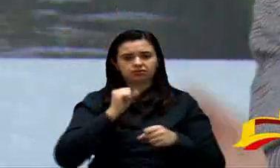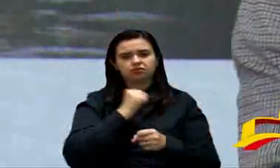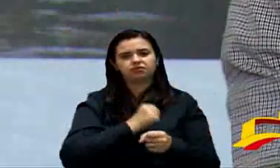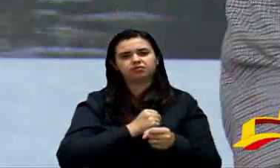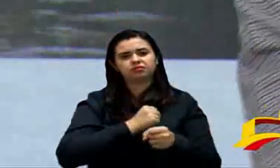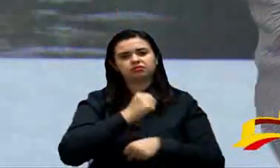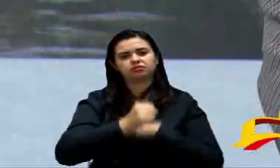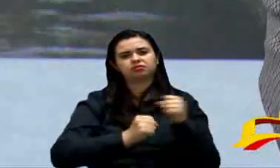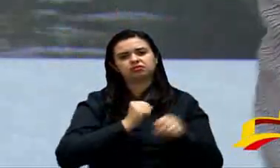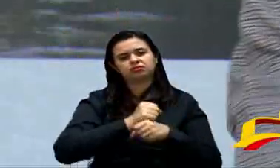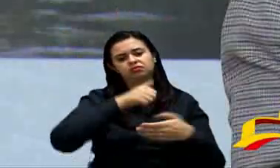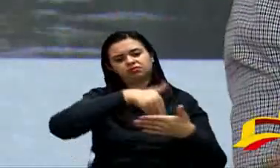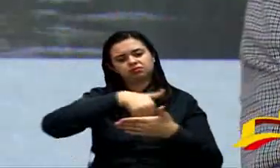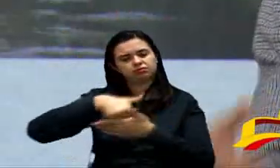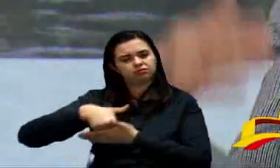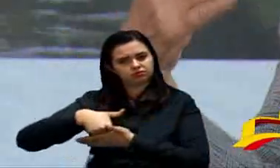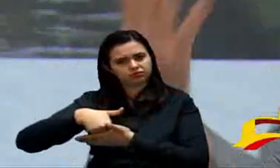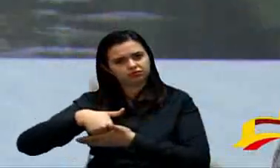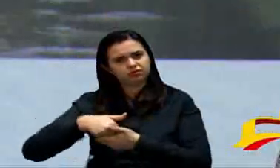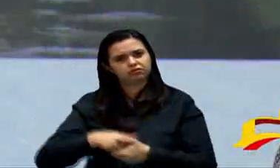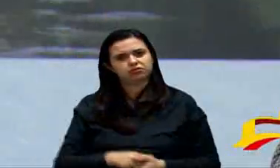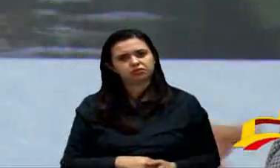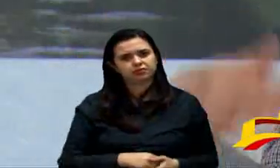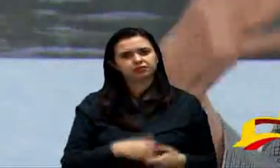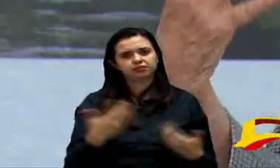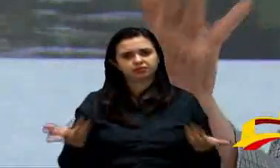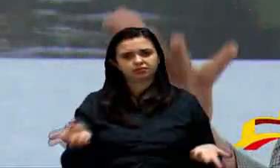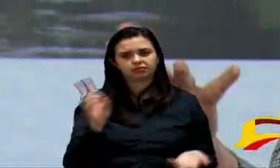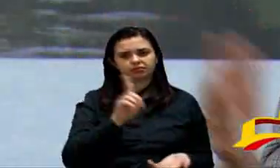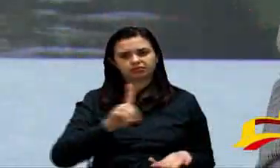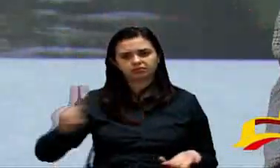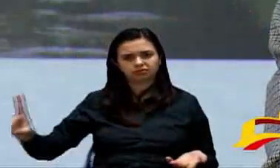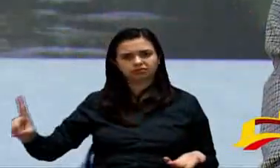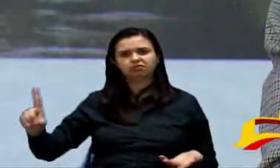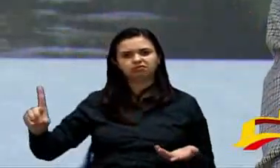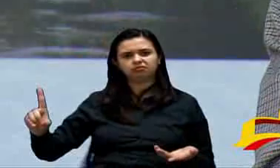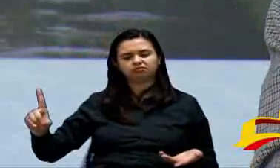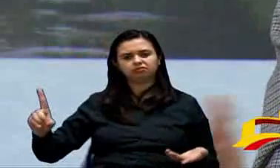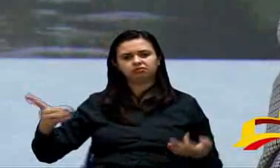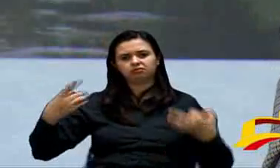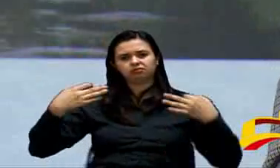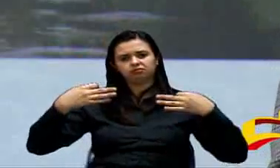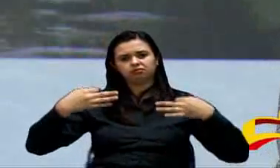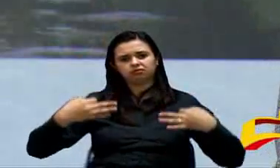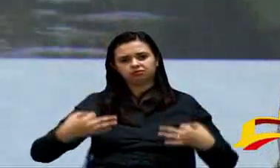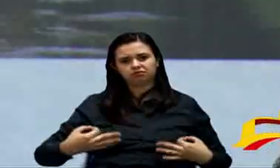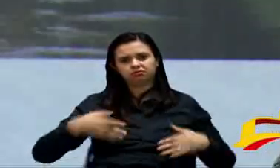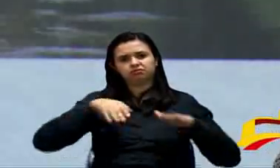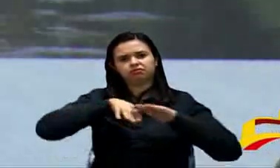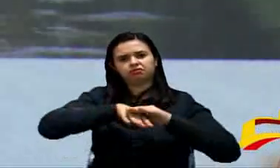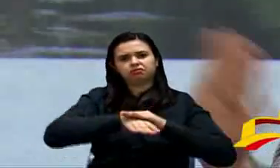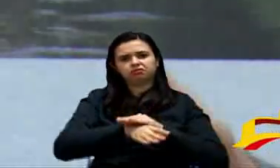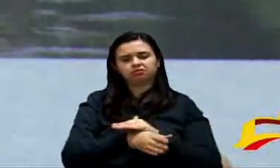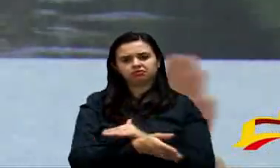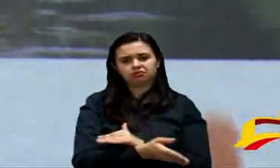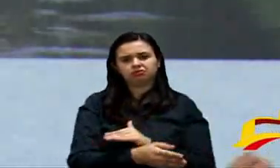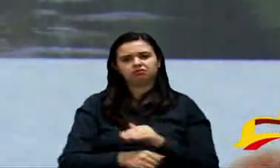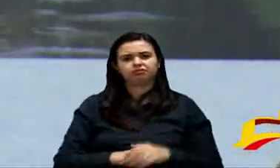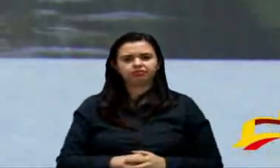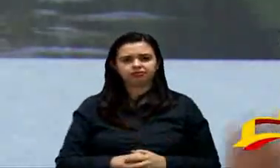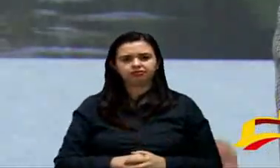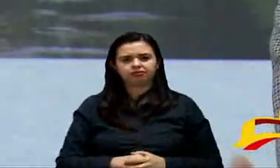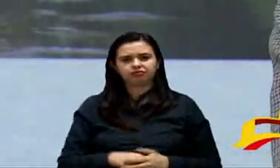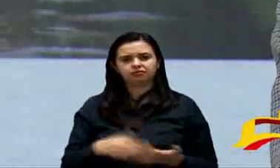aqui a direita conservadora, a direita extrema-direita desta casa, que se dizem agora conservadores, para levantar